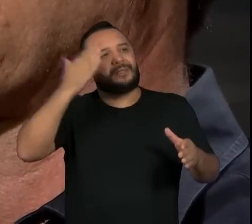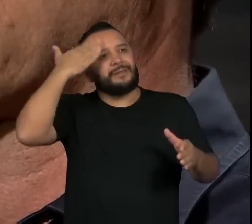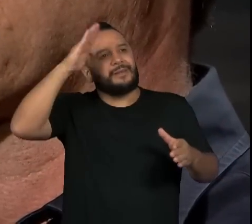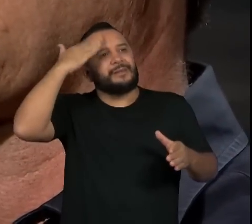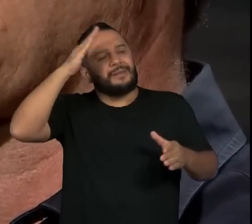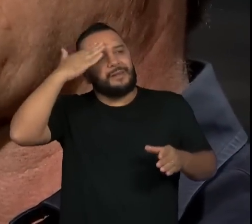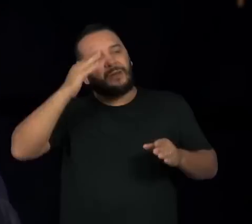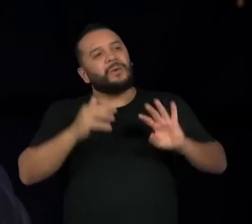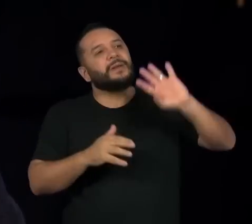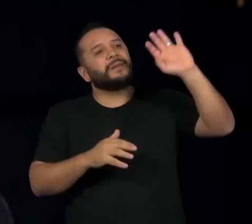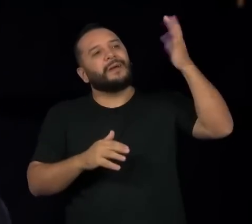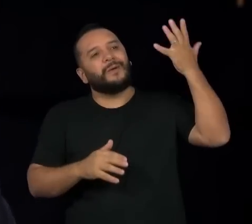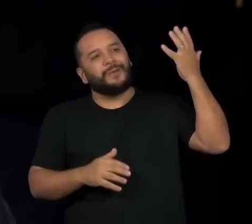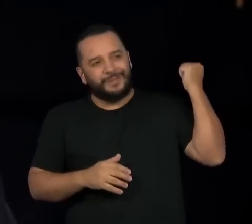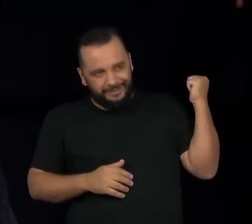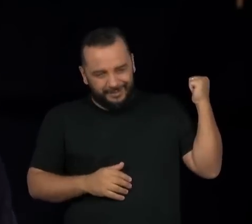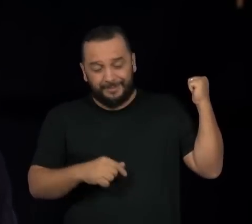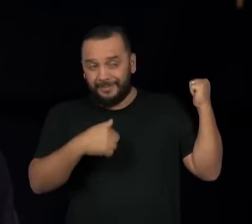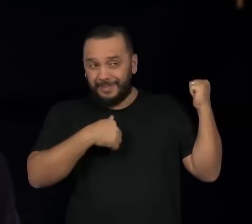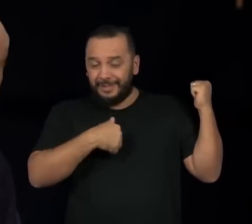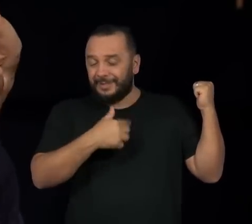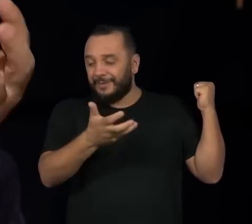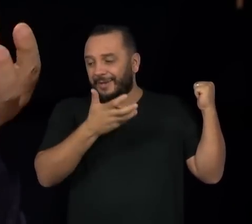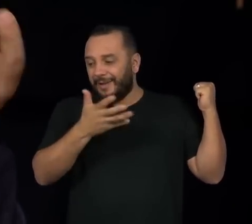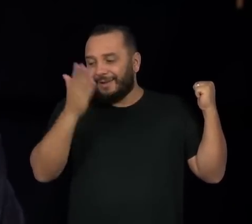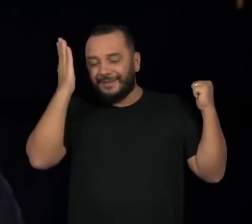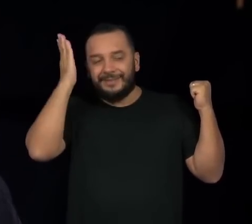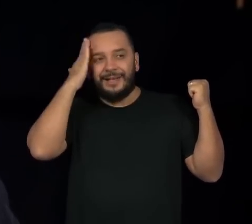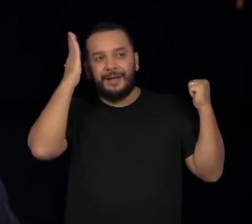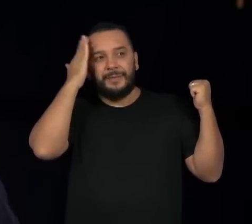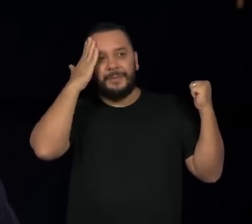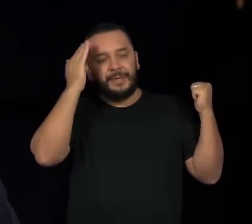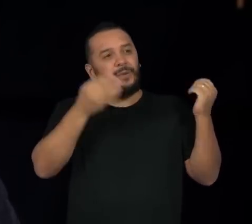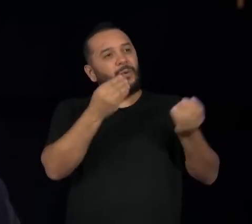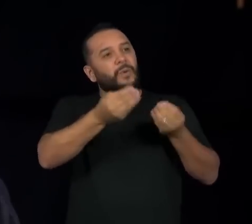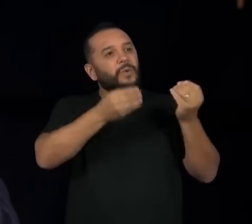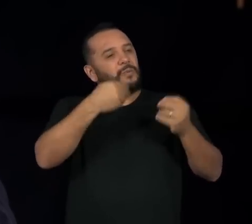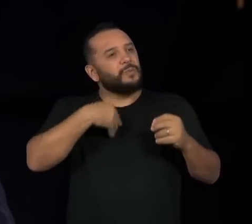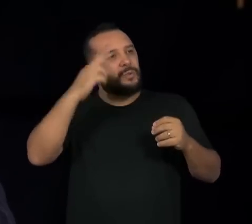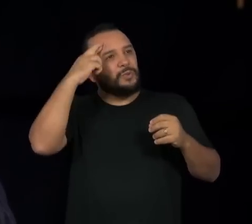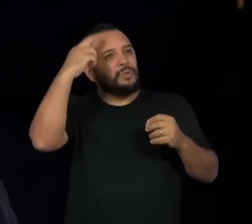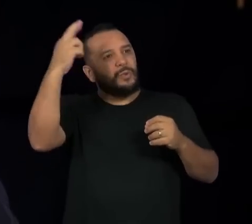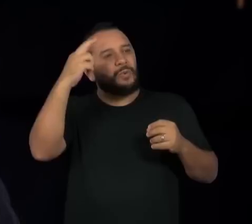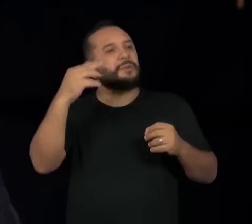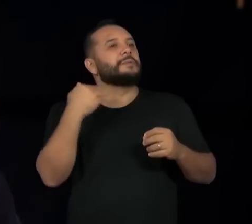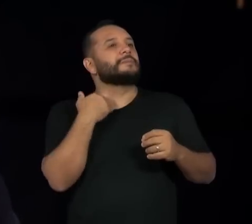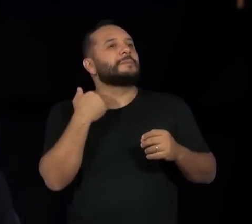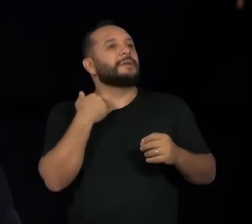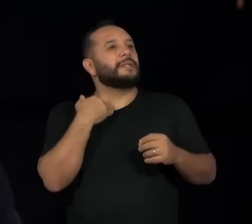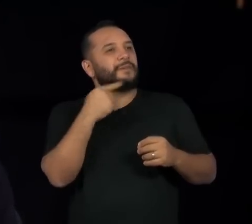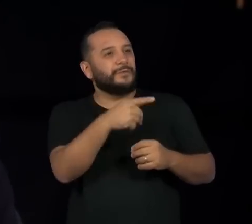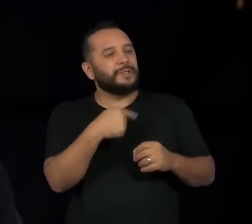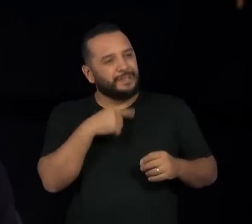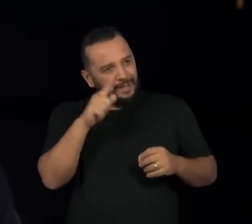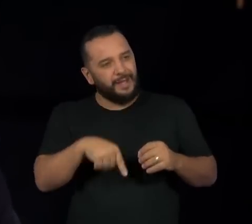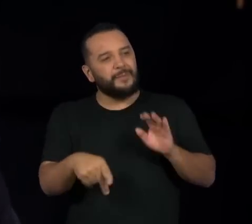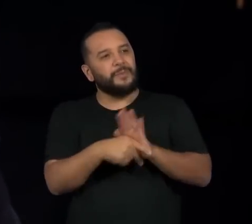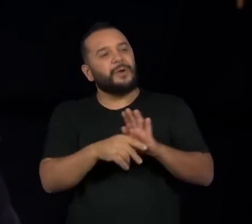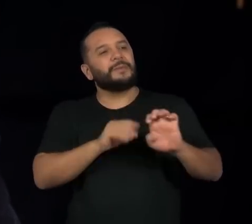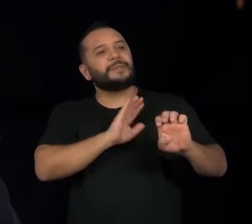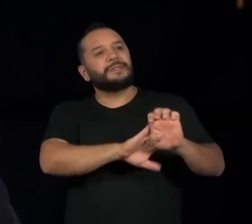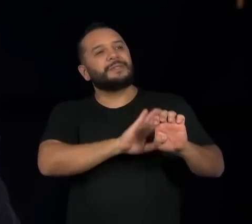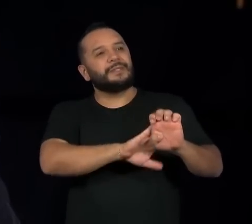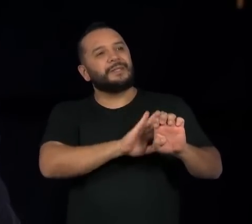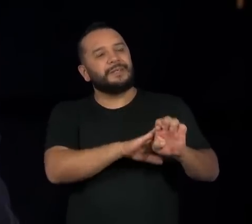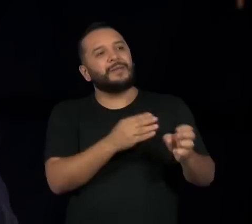se alinha bastante. Mas eu queria ainda entender como que um banqueiro vira uma pessoa de esquerda, né? Eu